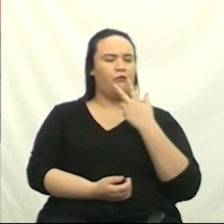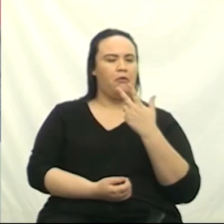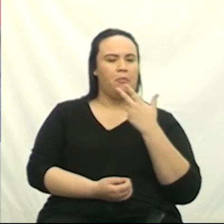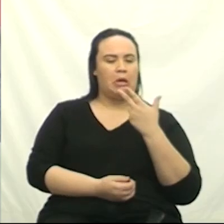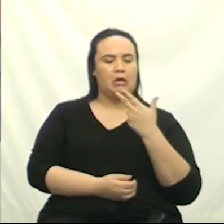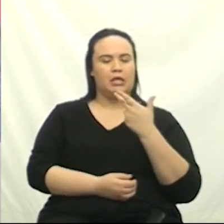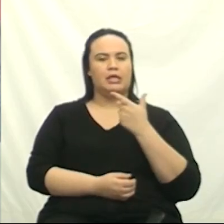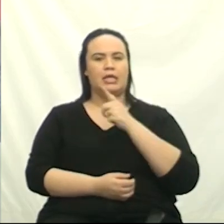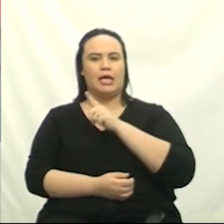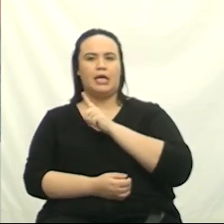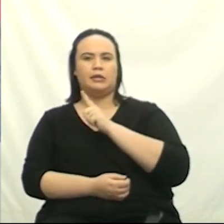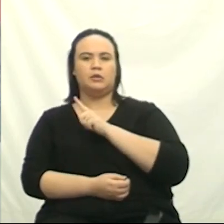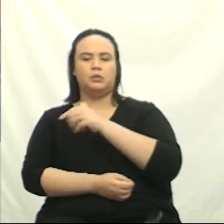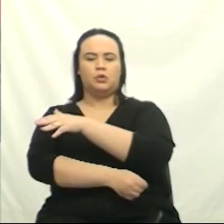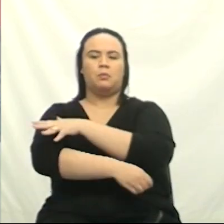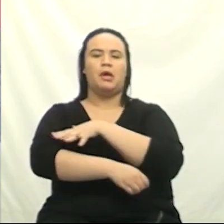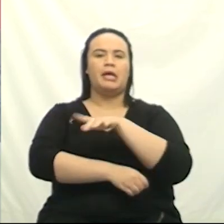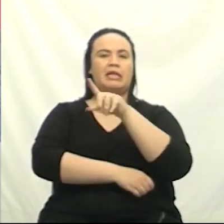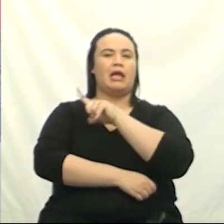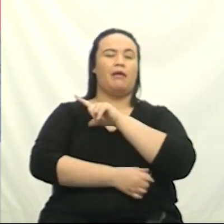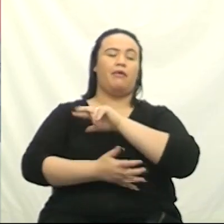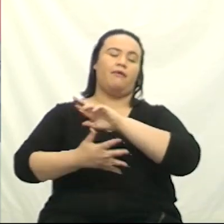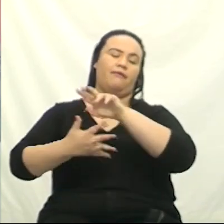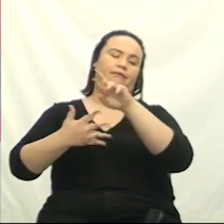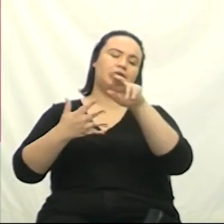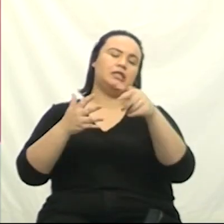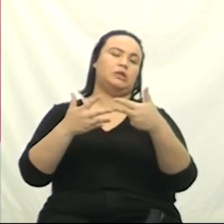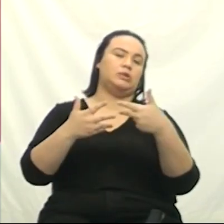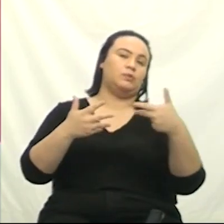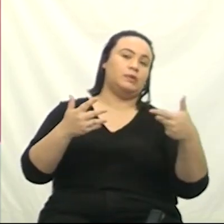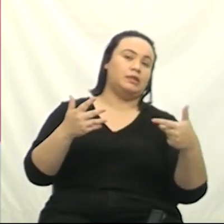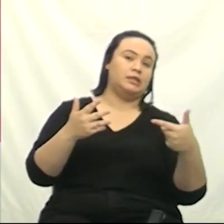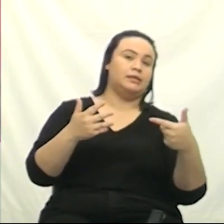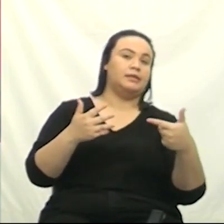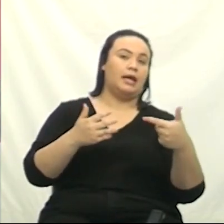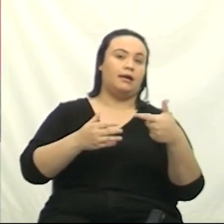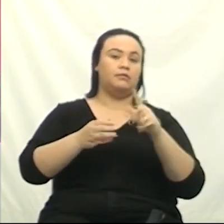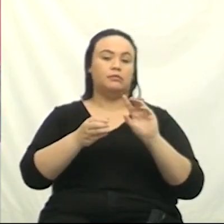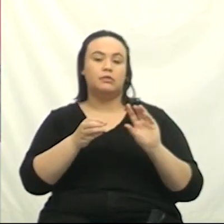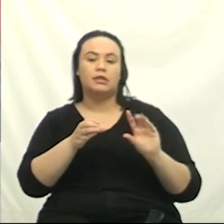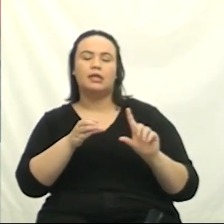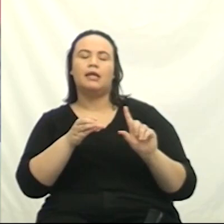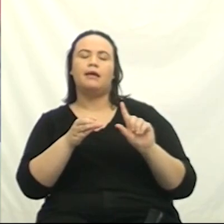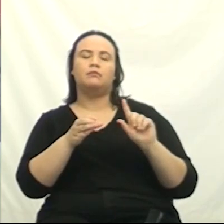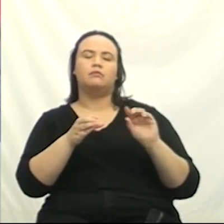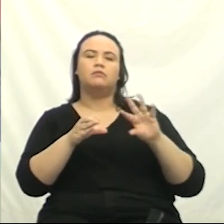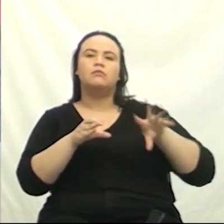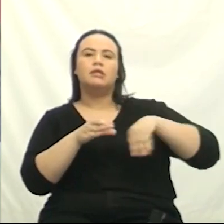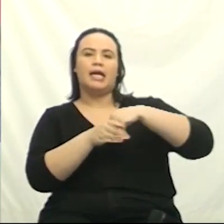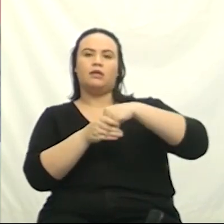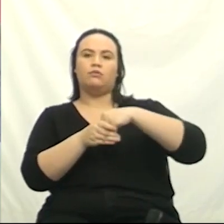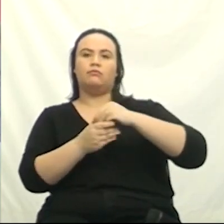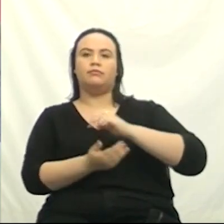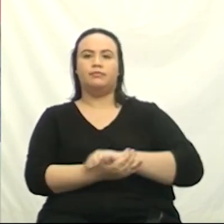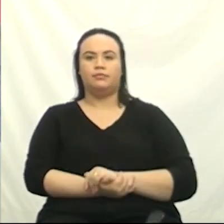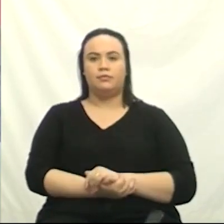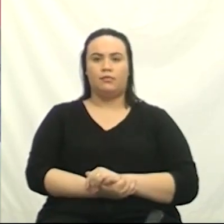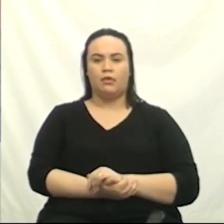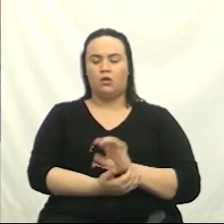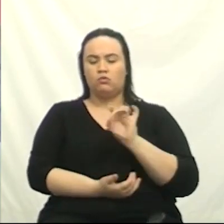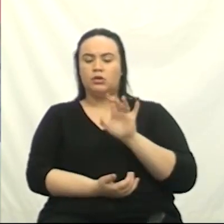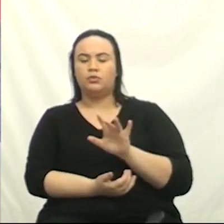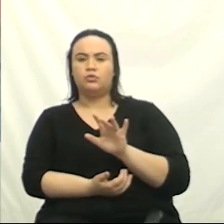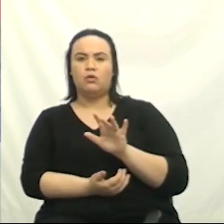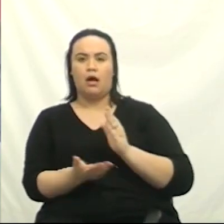parques outras drogas tem entrado ali mas existe uma lei o Feuze fala muito bem aqui quando ele toma não basta